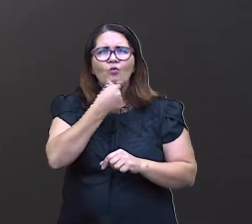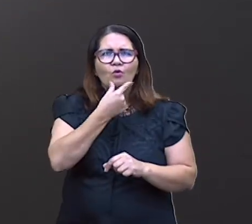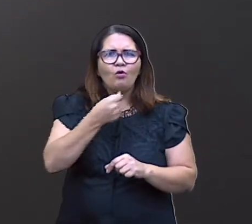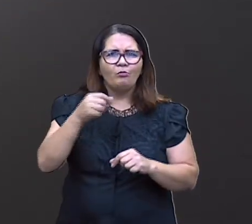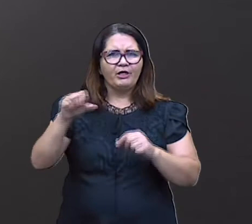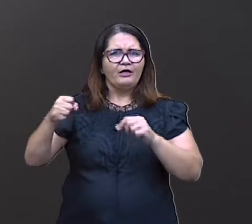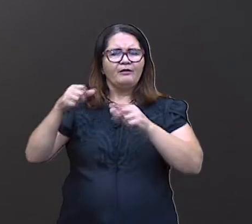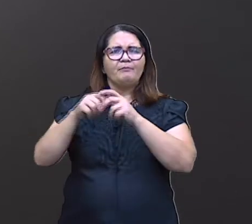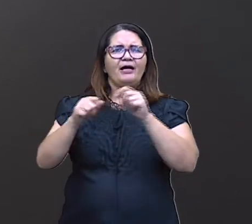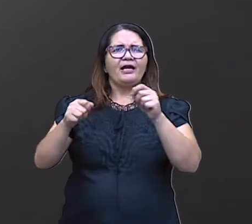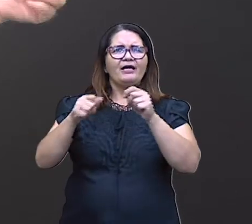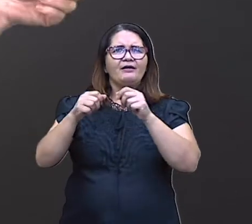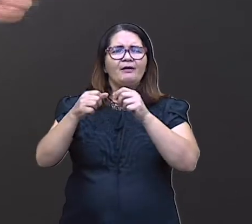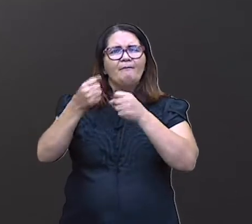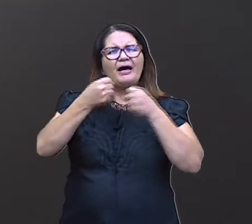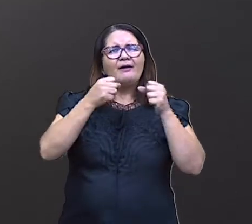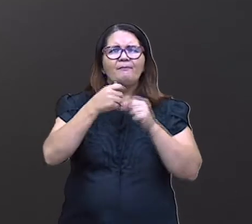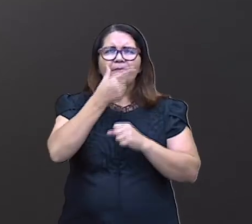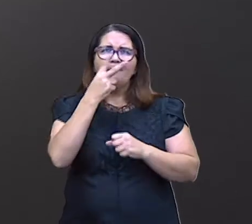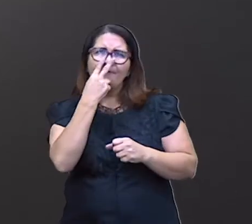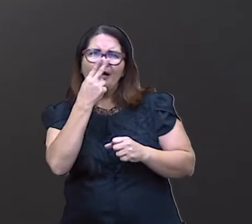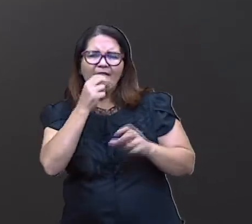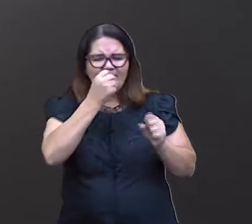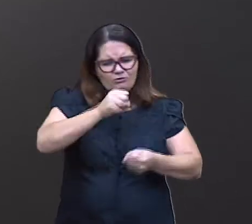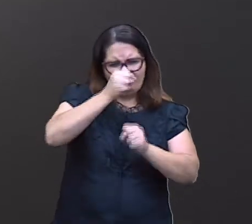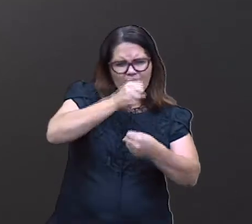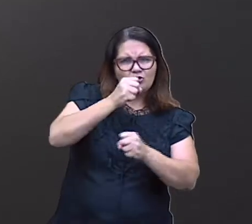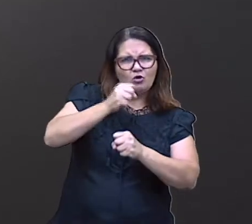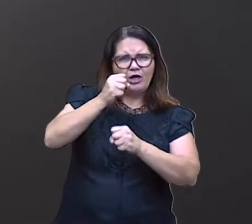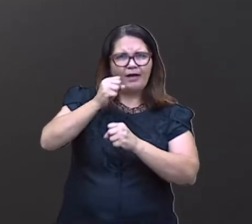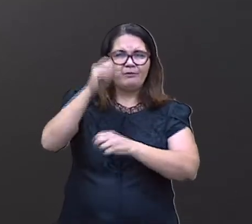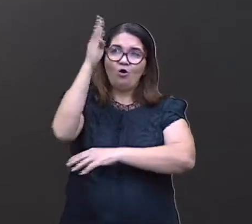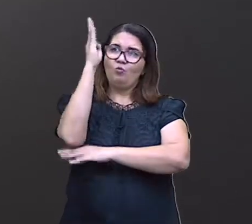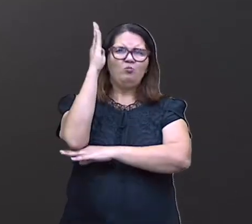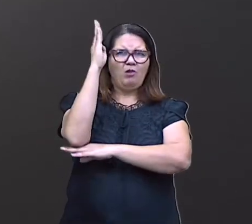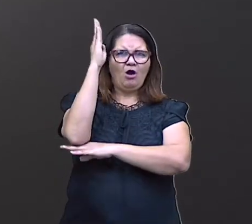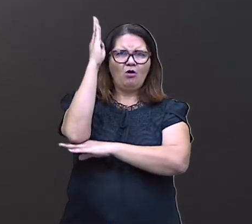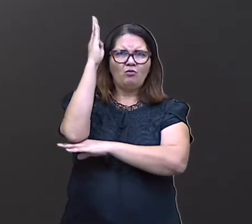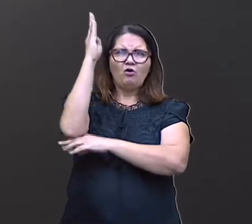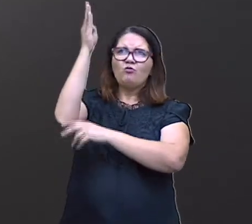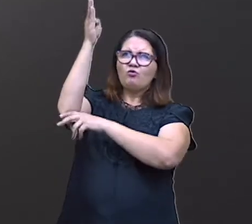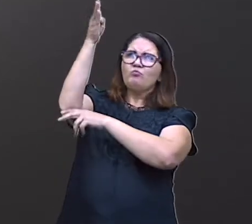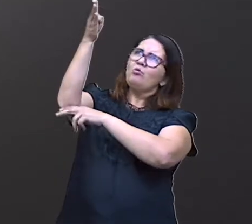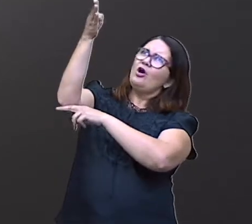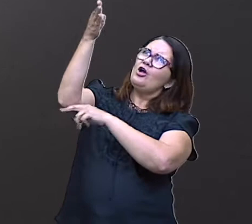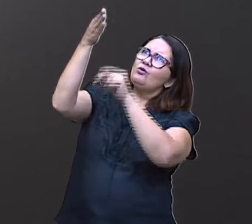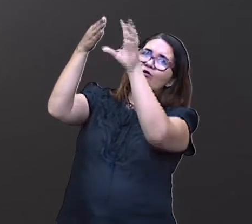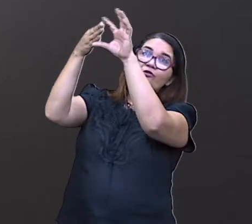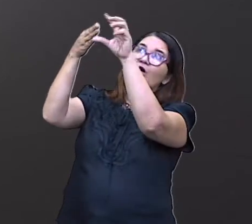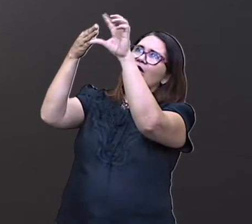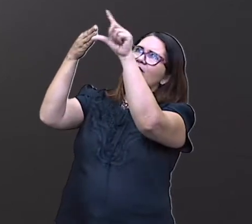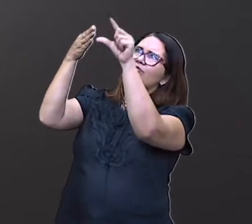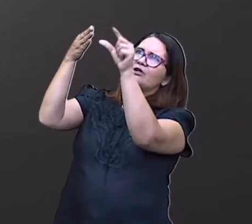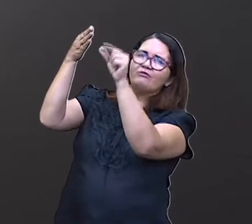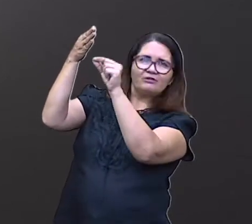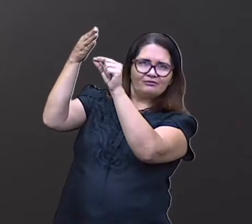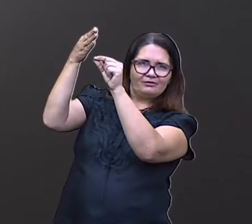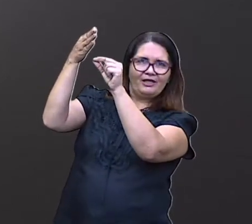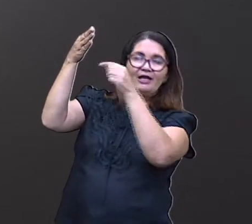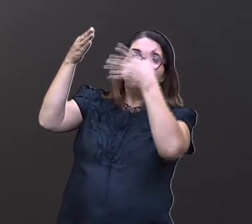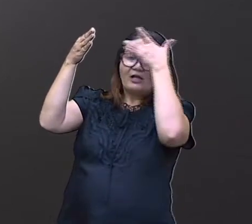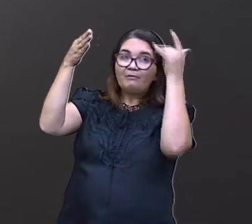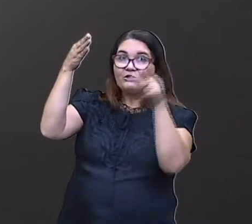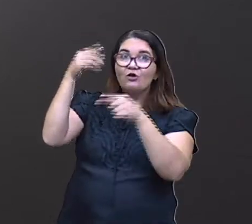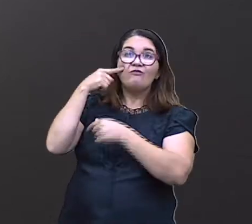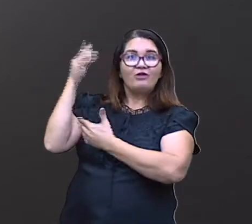tem um microfone assim na ponta. É tipo isso aqui, tá vendo aqui, ó, no desenho? Pois é. E o que acontece? Essa pessoa que está segurando esse